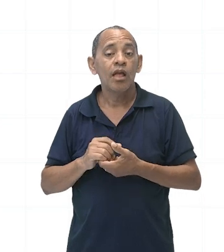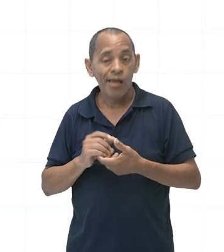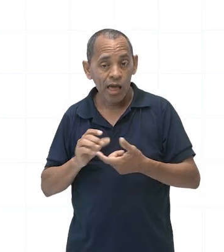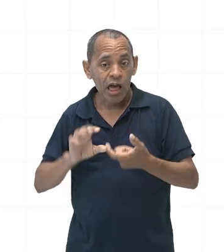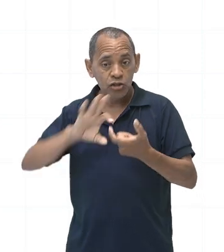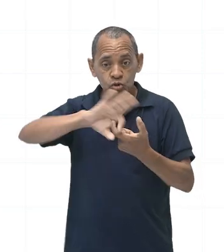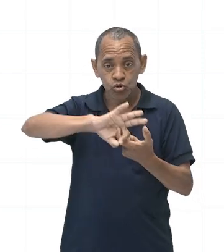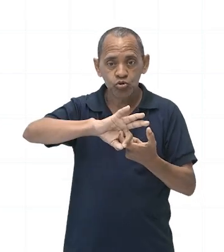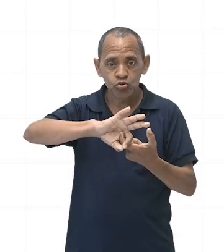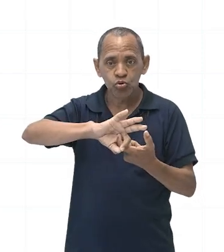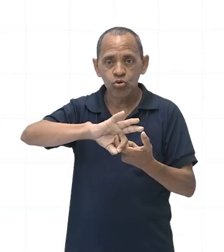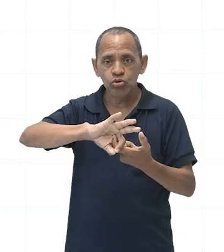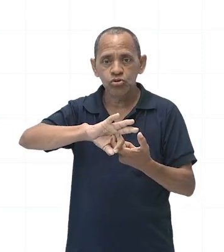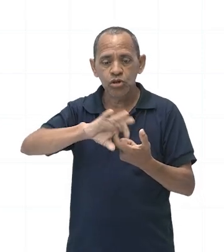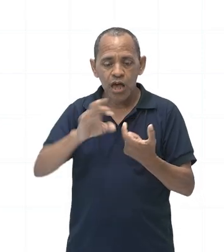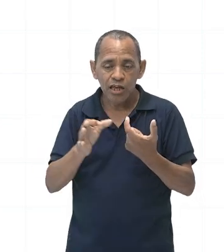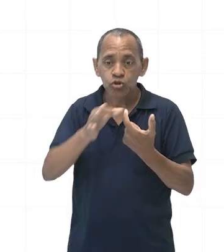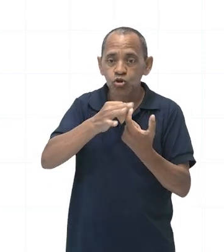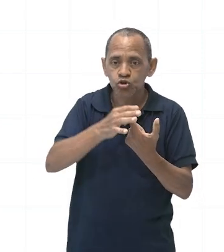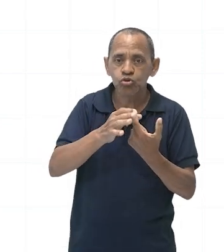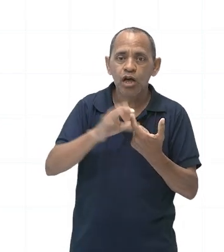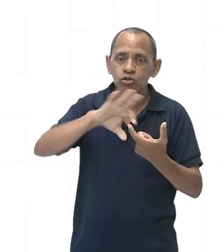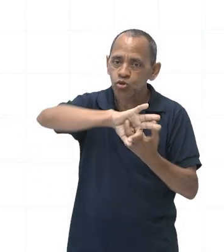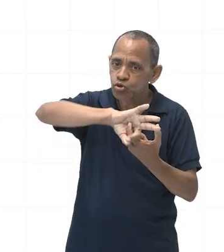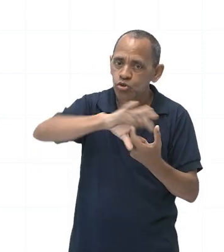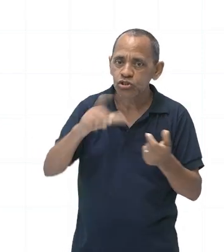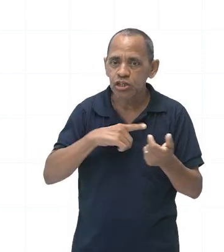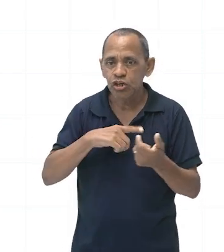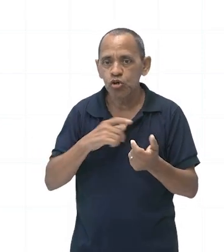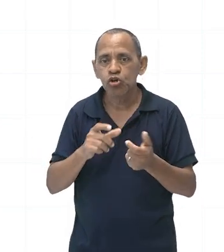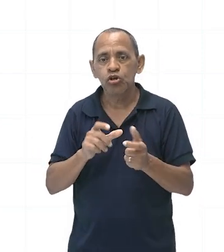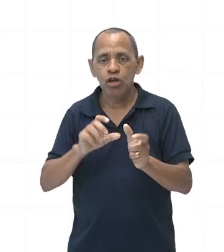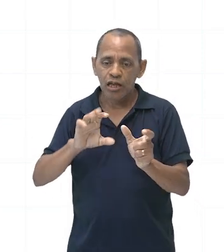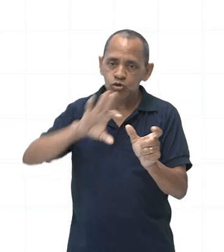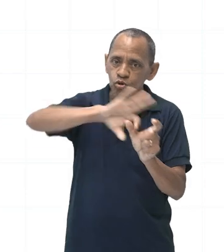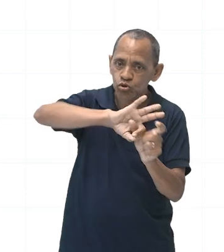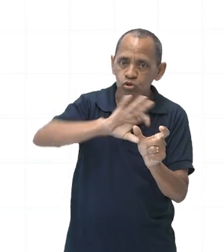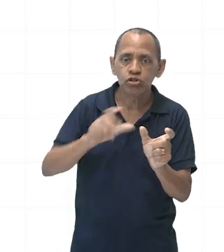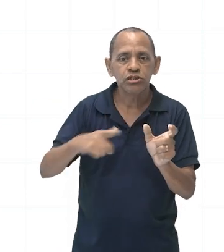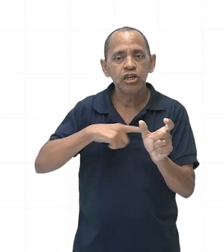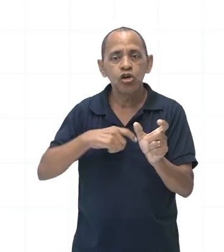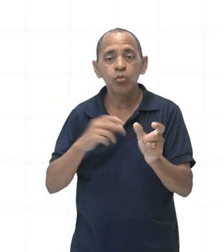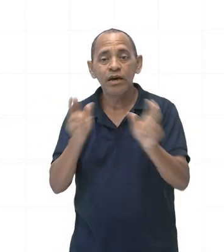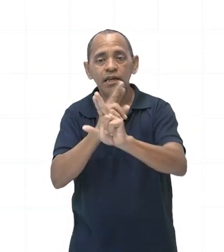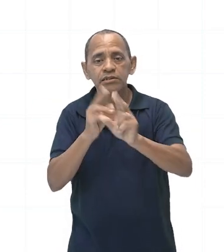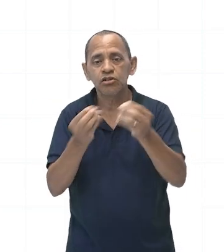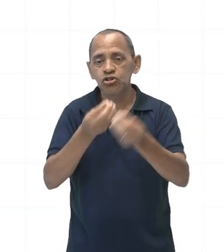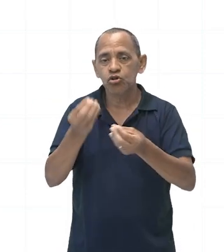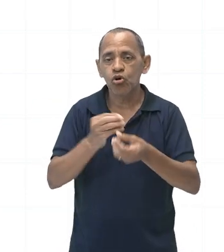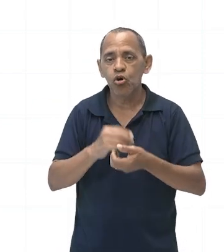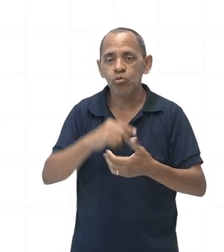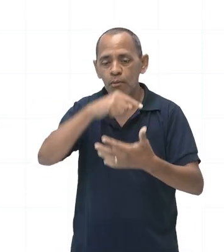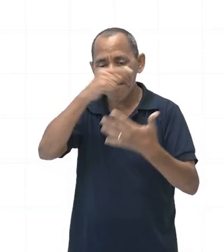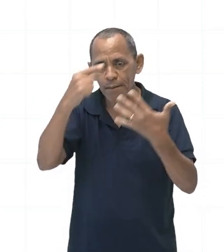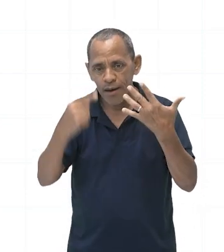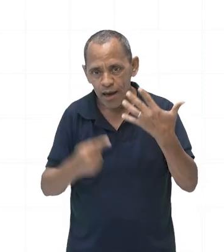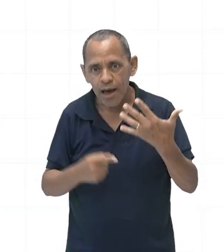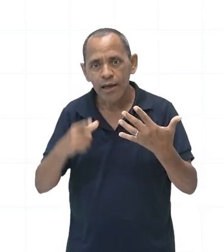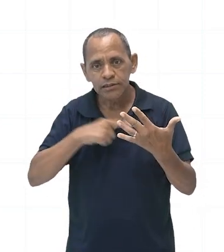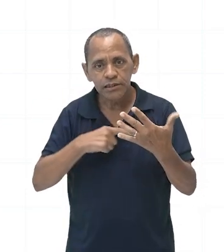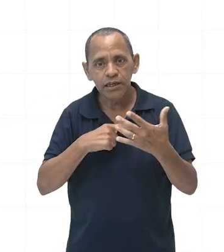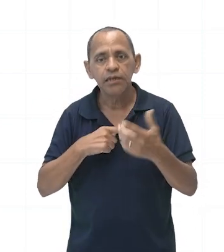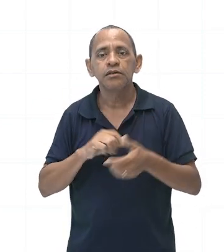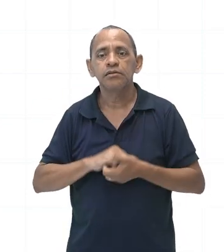tanto, de maneira que, de forma que, de sorte que, de modo que. A gente tem nas consecutivas